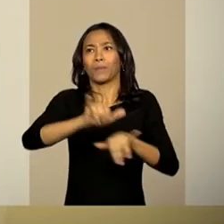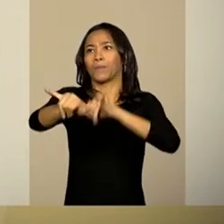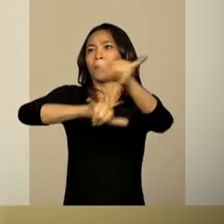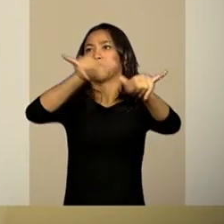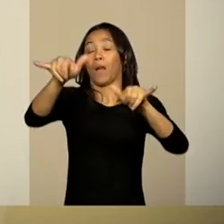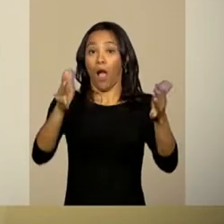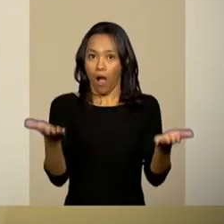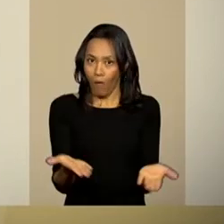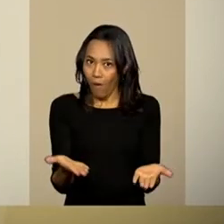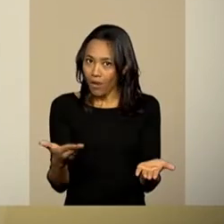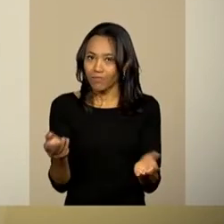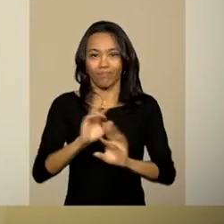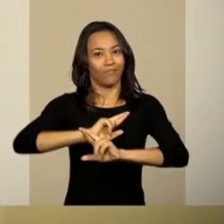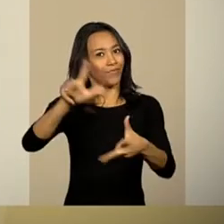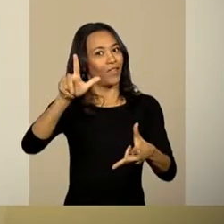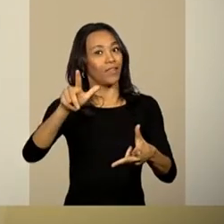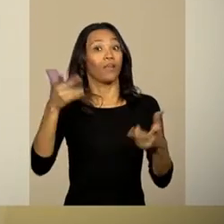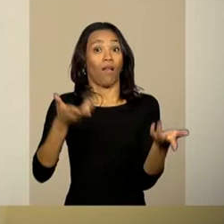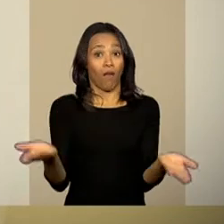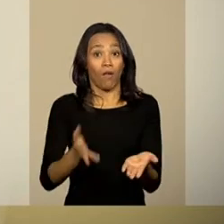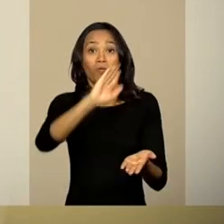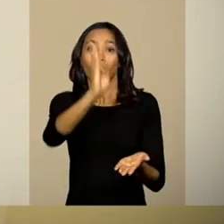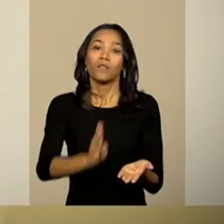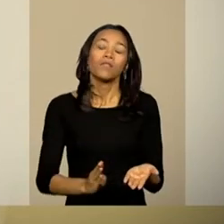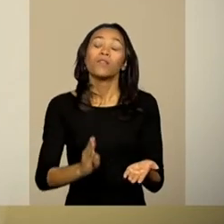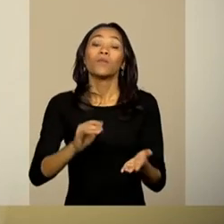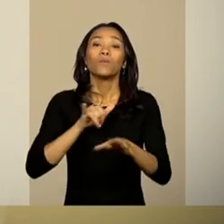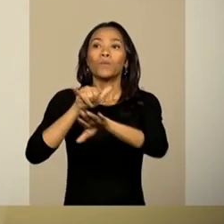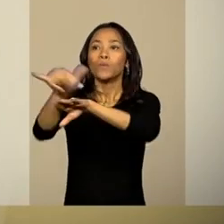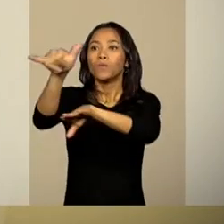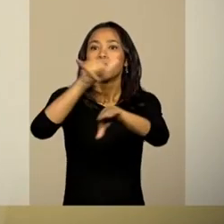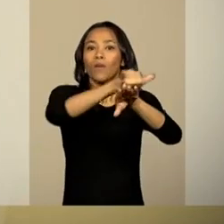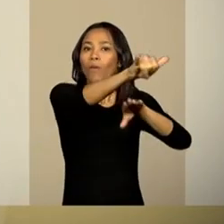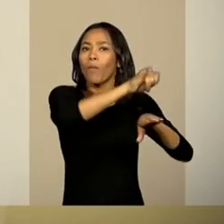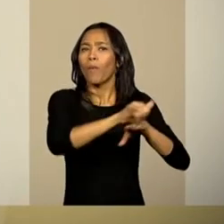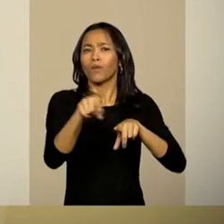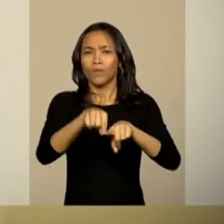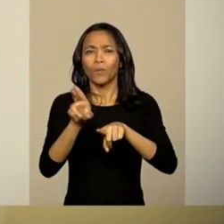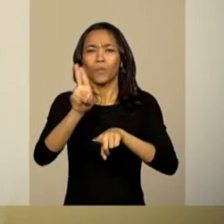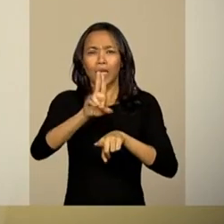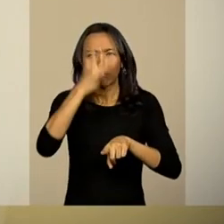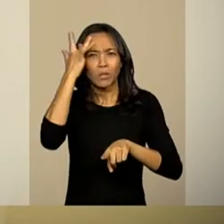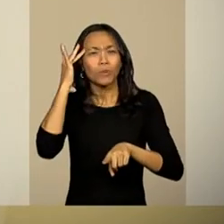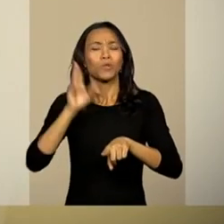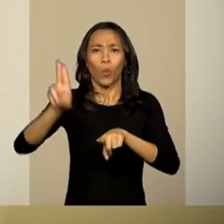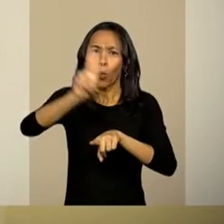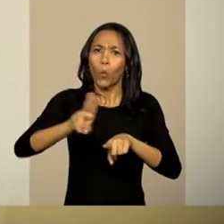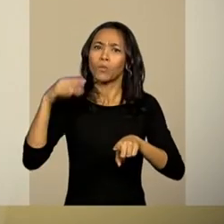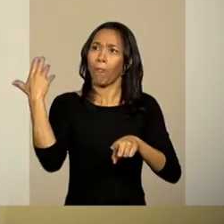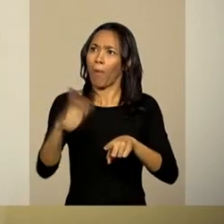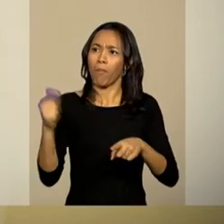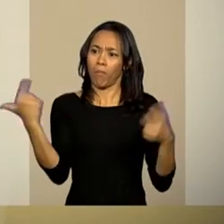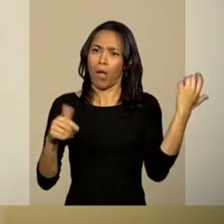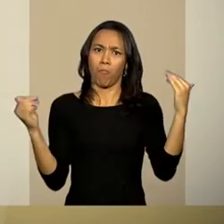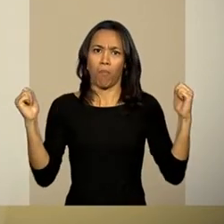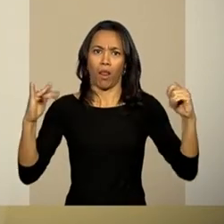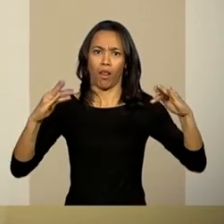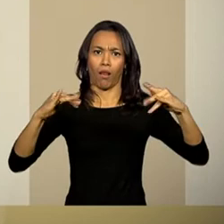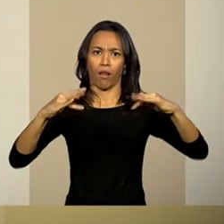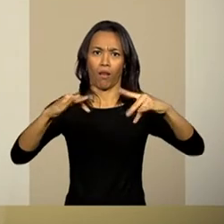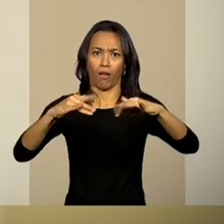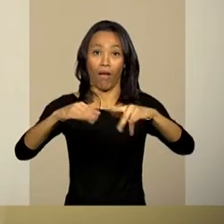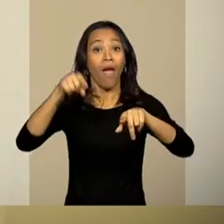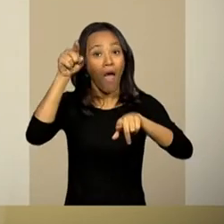de avião. Agora não. Agora, no Brasil, os aeroportos atendem muito mais gente e os aviões se transformaram em